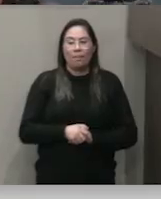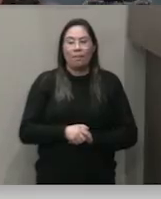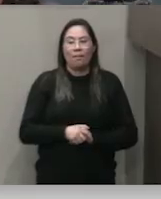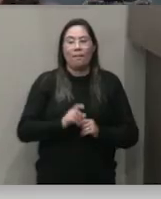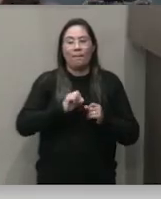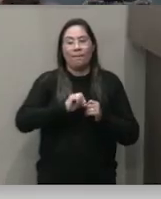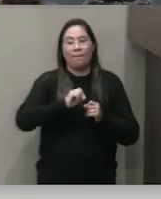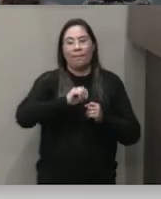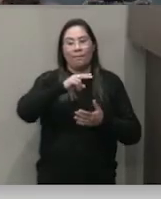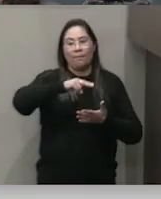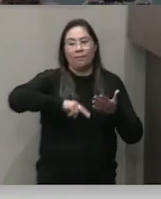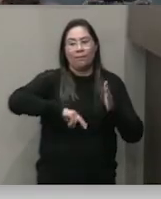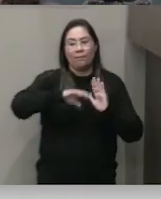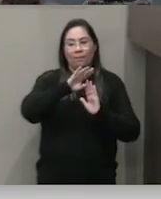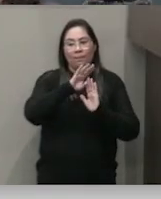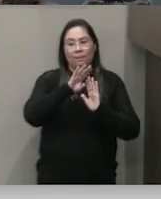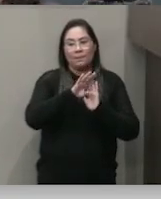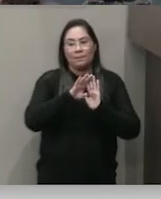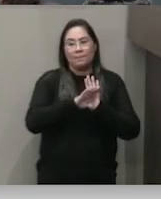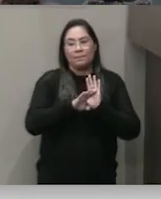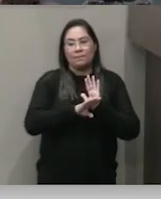faça a leitura da pauta.